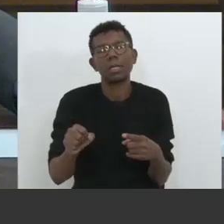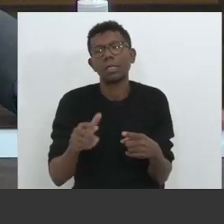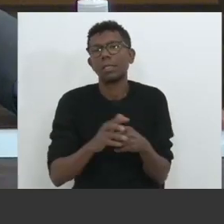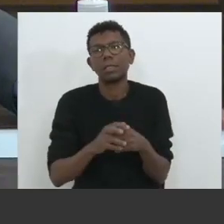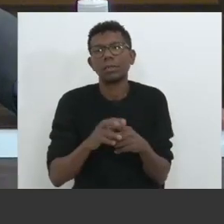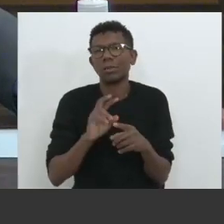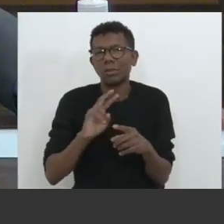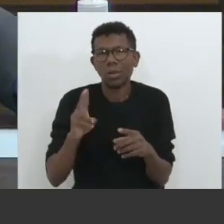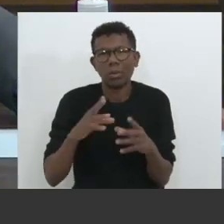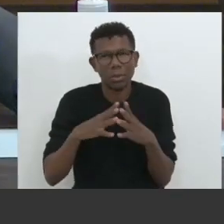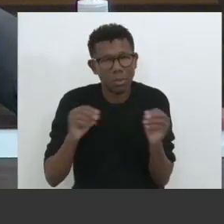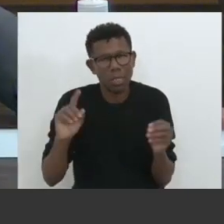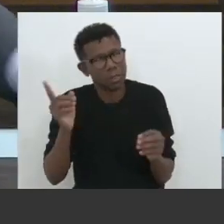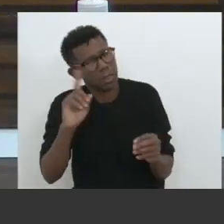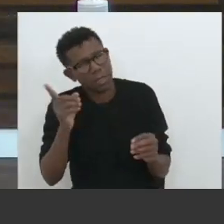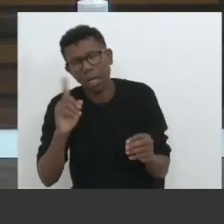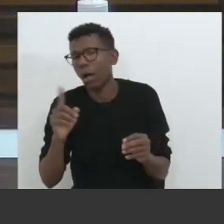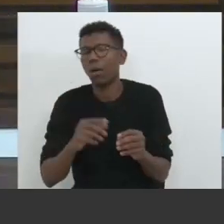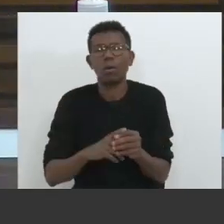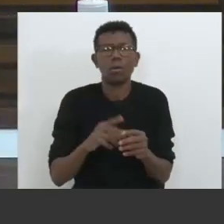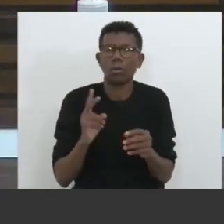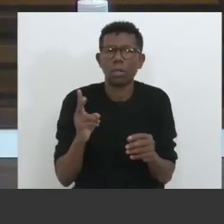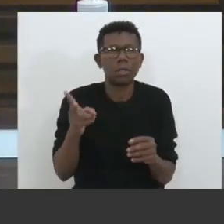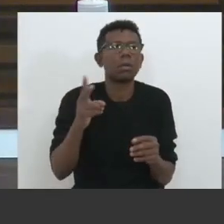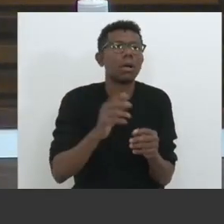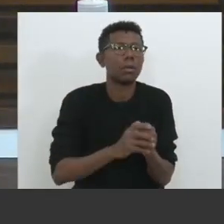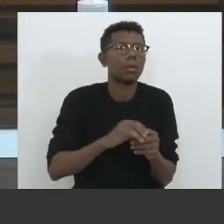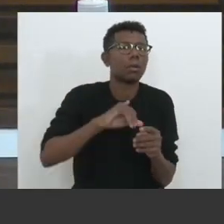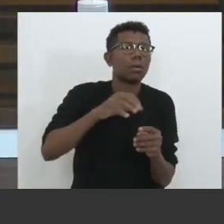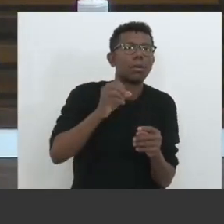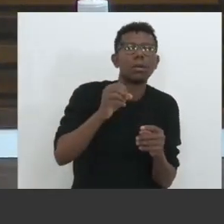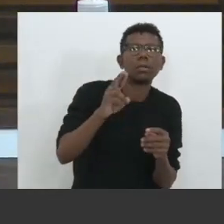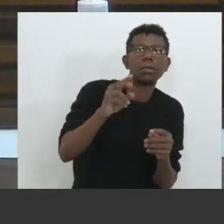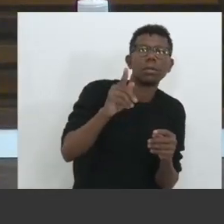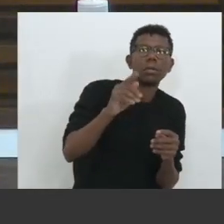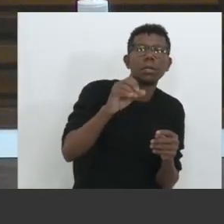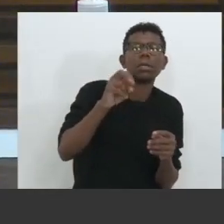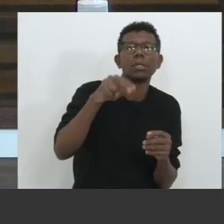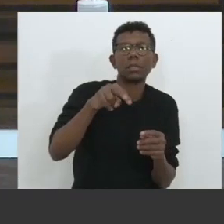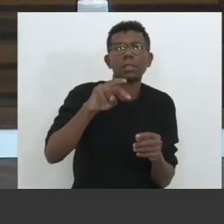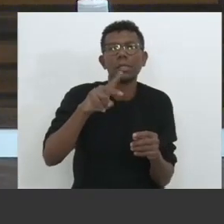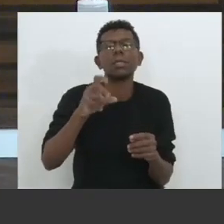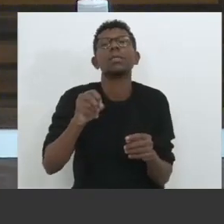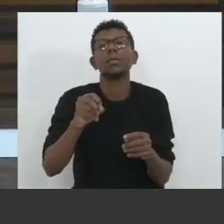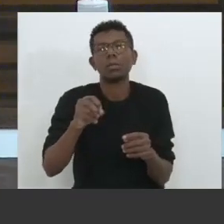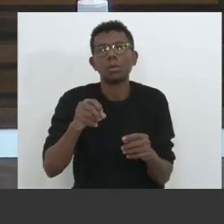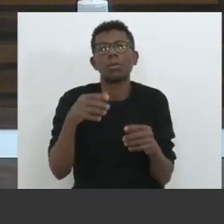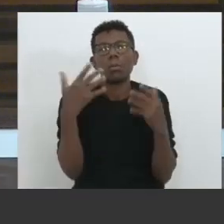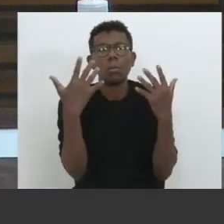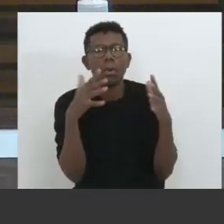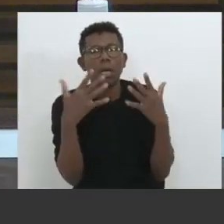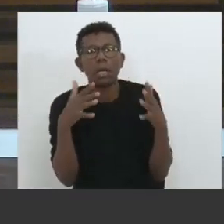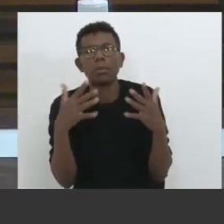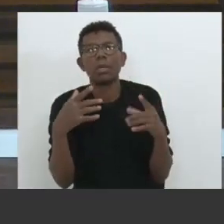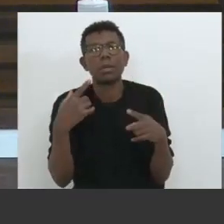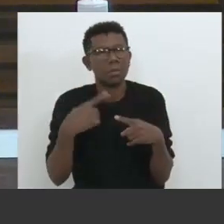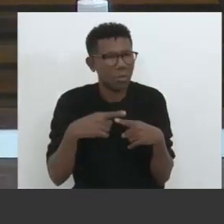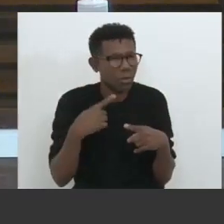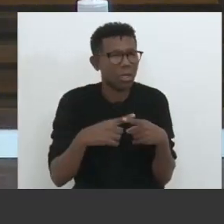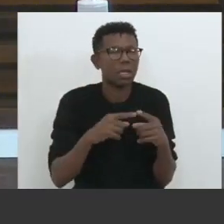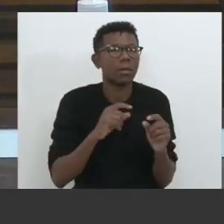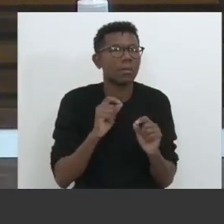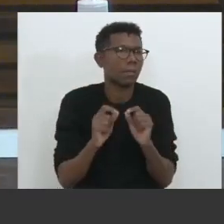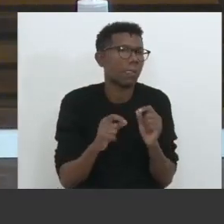eh foi uma luta o mérito foi seu Jorginho o mérito foi seu porque divergência existe